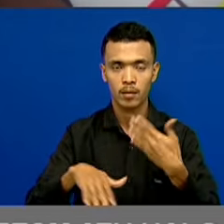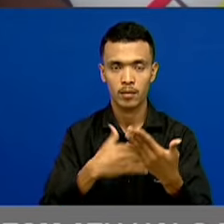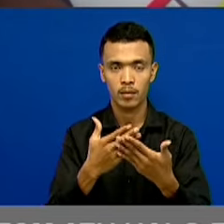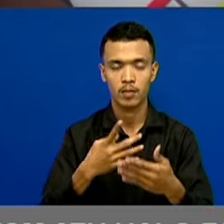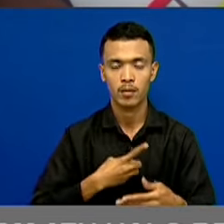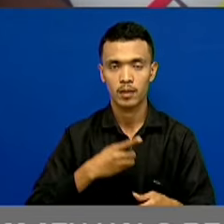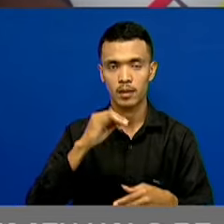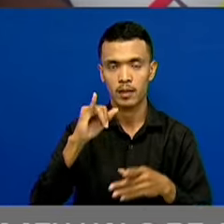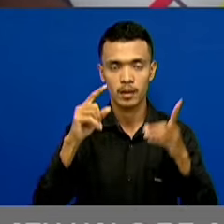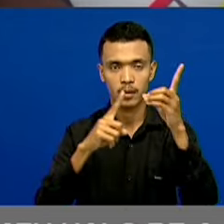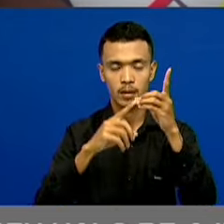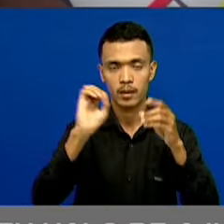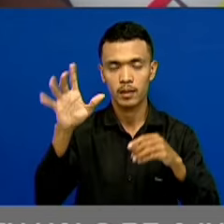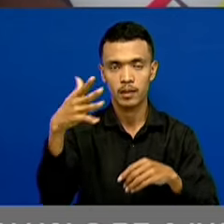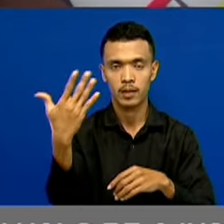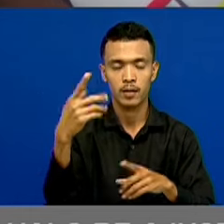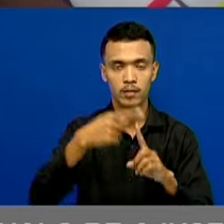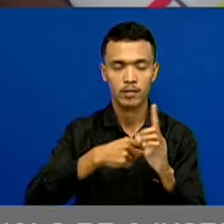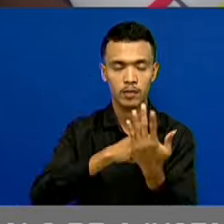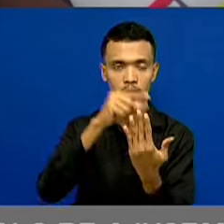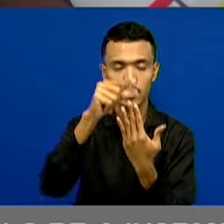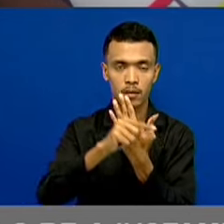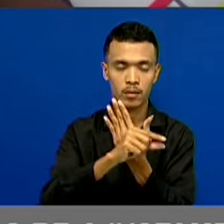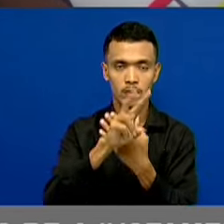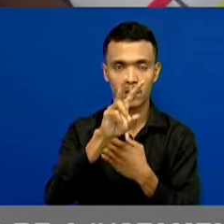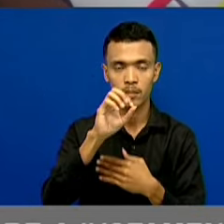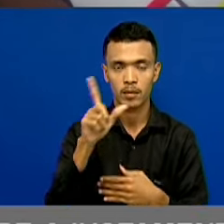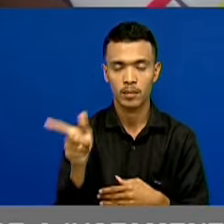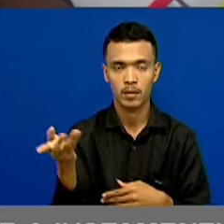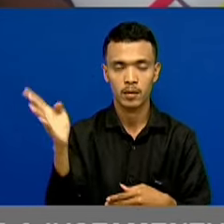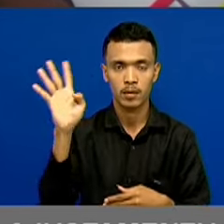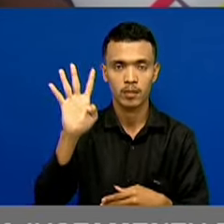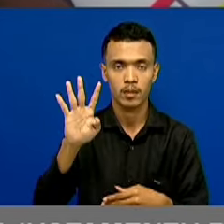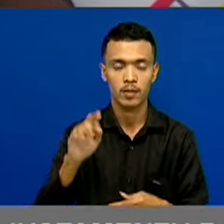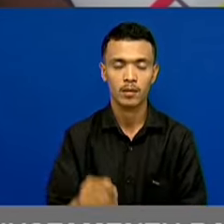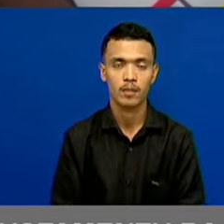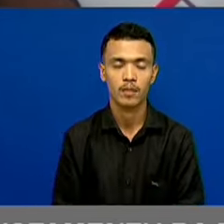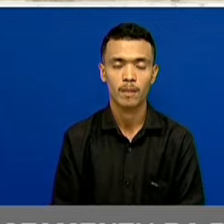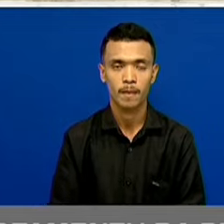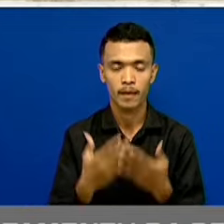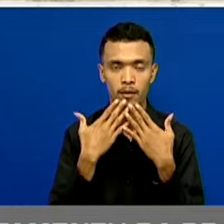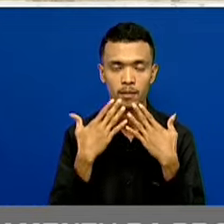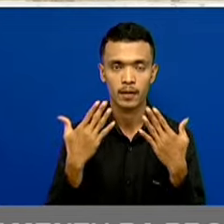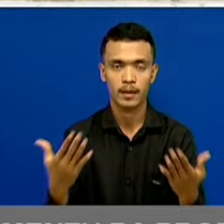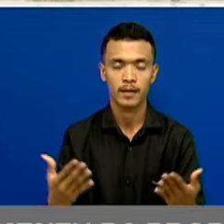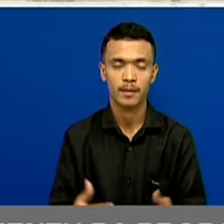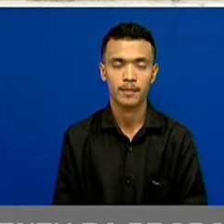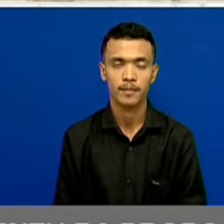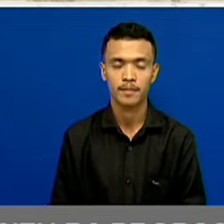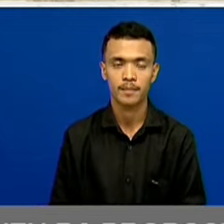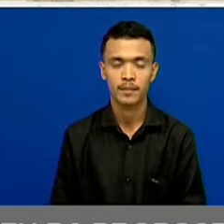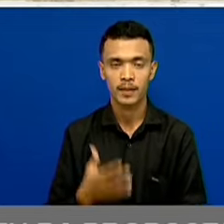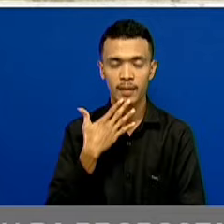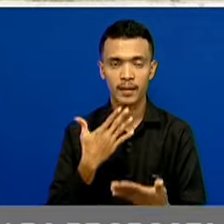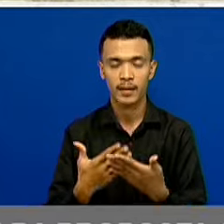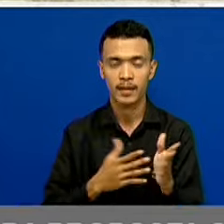de agosto 2024. Gregório da Cunha Saldanha, presidente da Autoridade do Município de Dili. Obrigado. Dek malusire dede mak